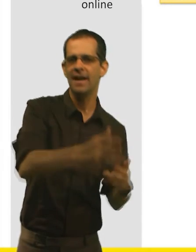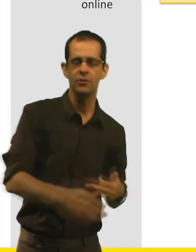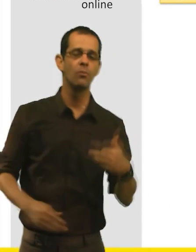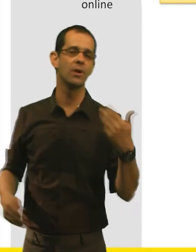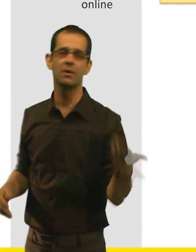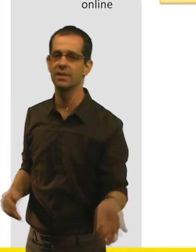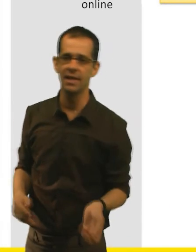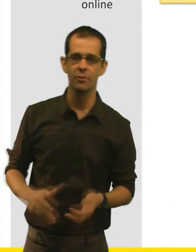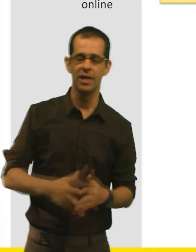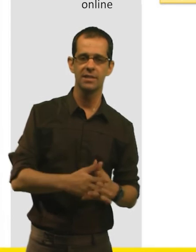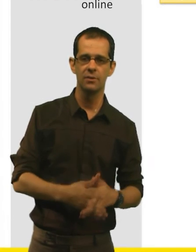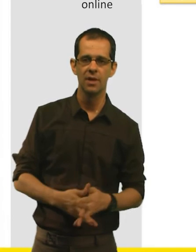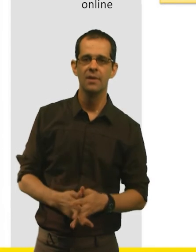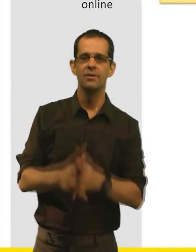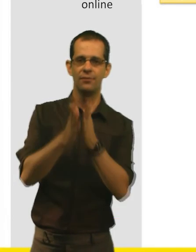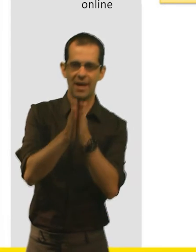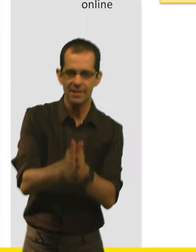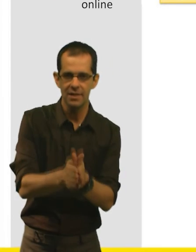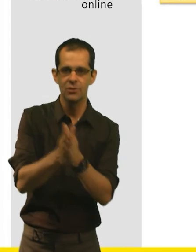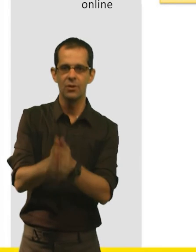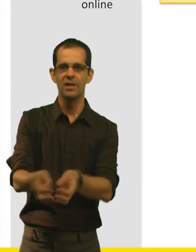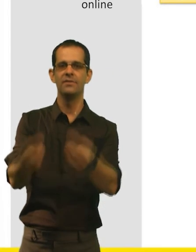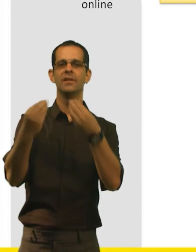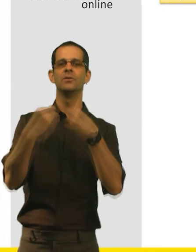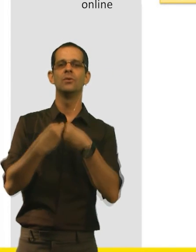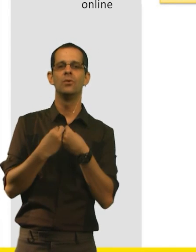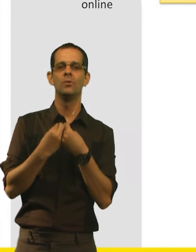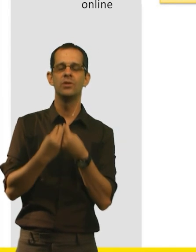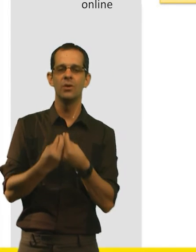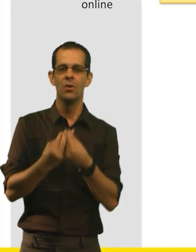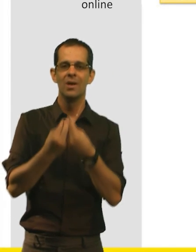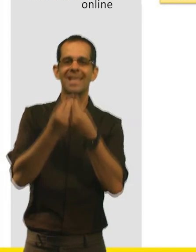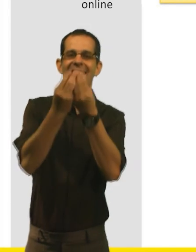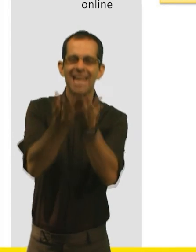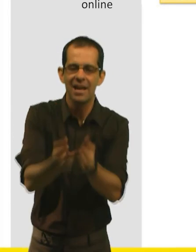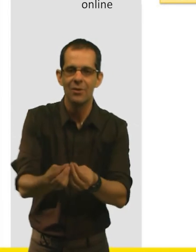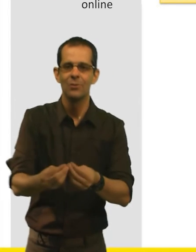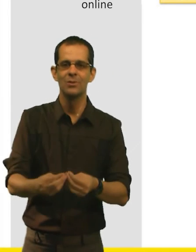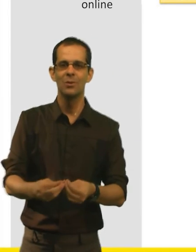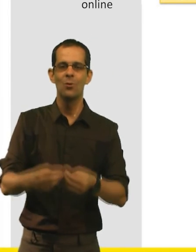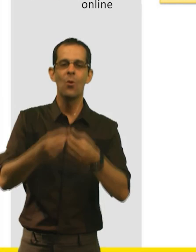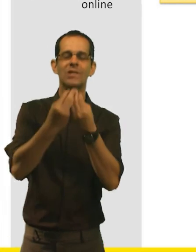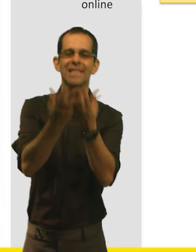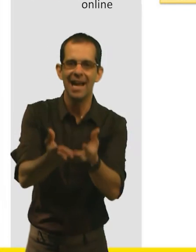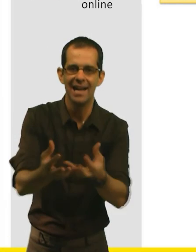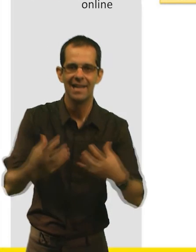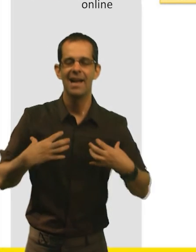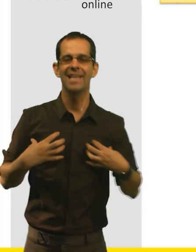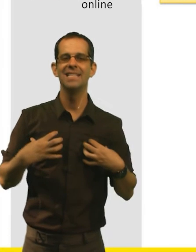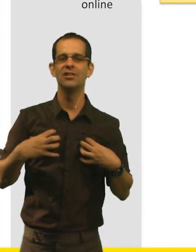é fácil ou por causa da remuneração. Faça a escolha levando o seu querer, o seu